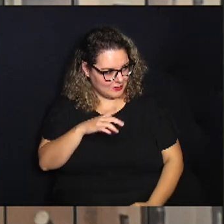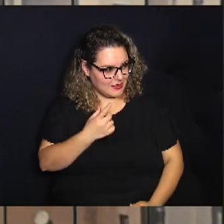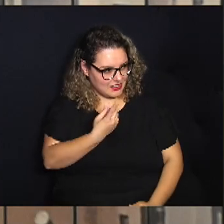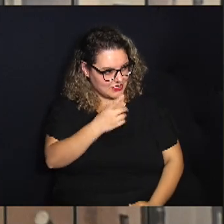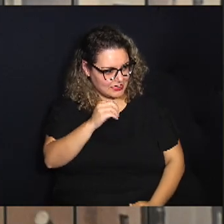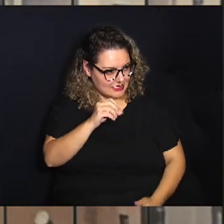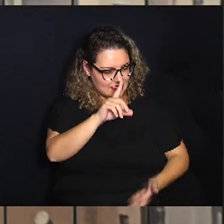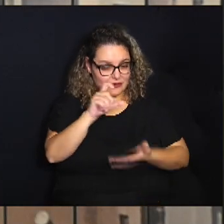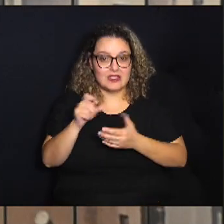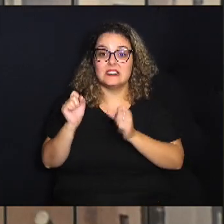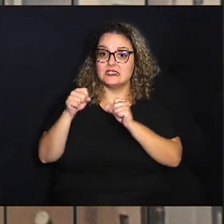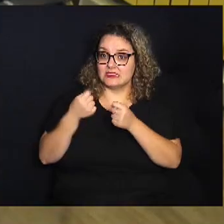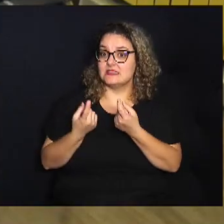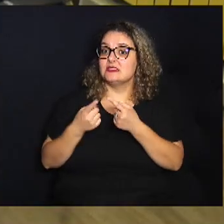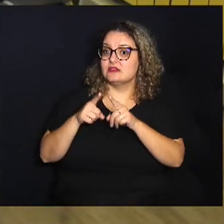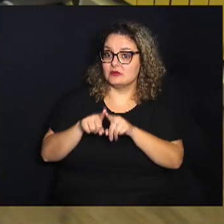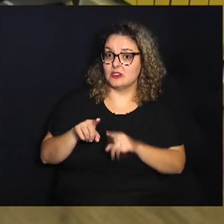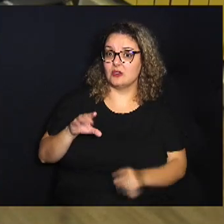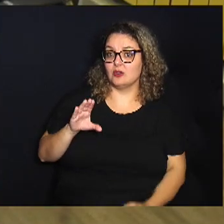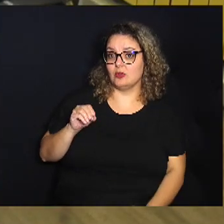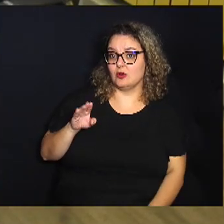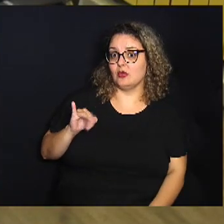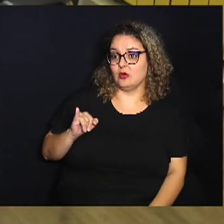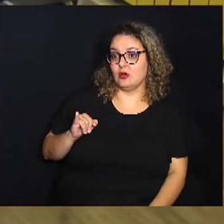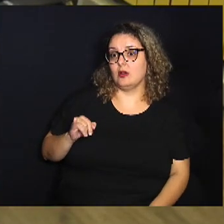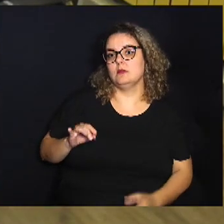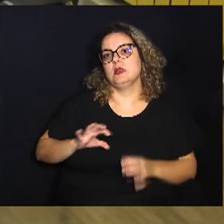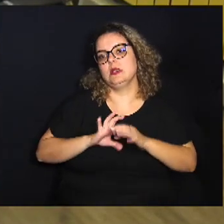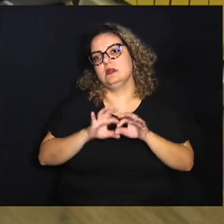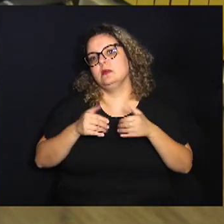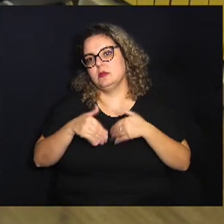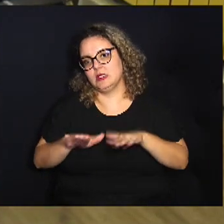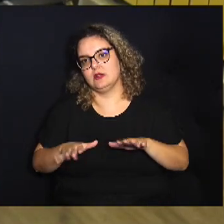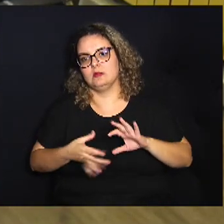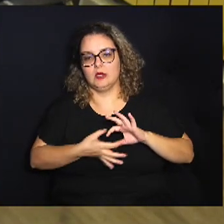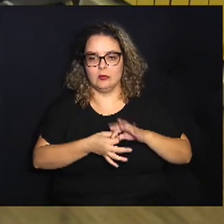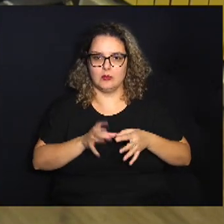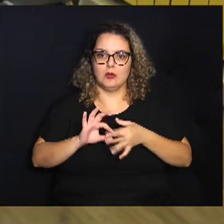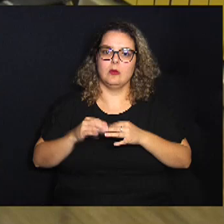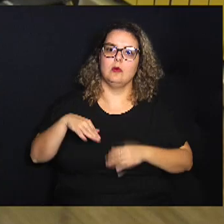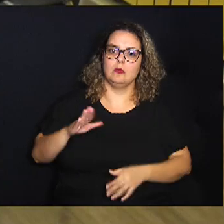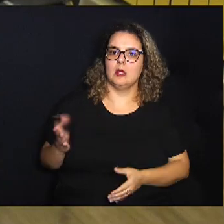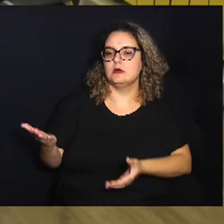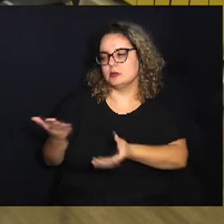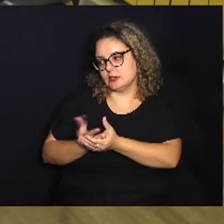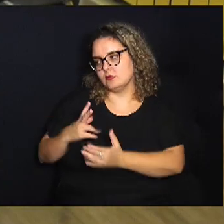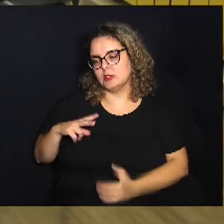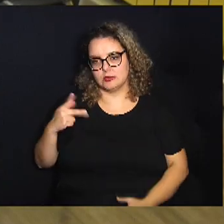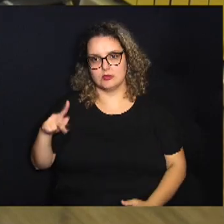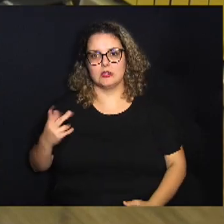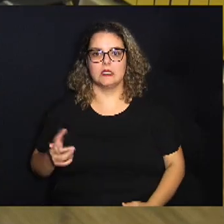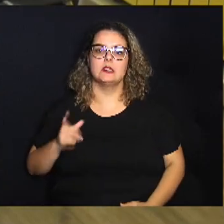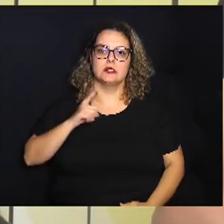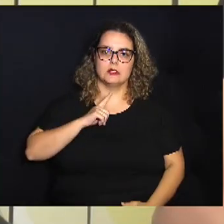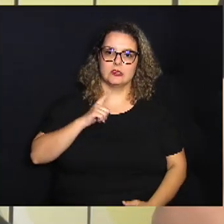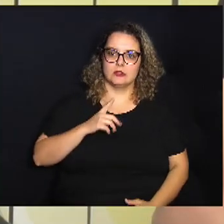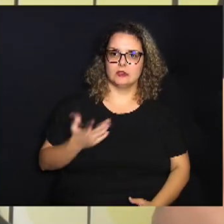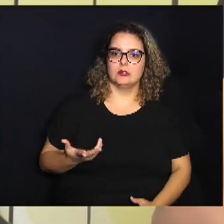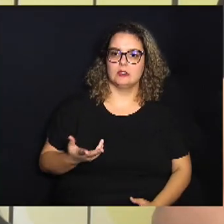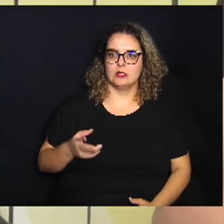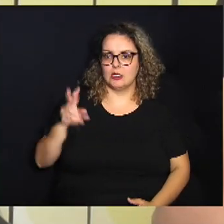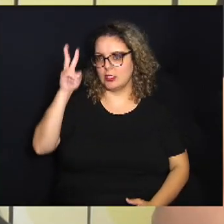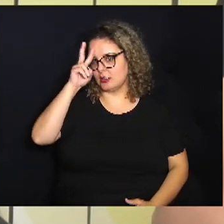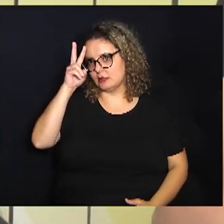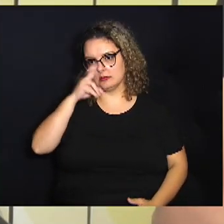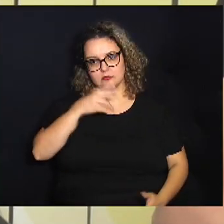é. A gente conseguiu uma parceria com o COB, que cedeu muitas fotos da Olimpíada, mais o arquivo pessoal dele. Então a gente tem realmente, a gente conta a história